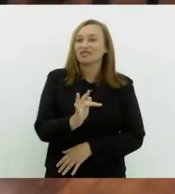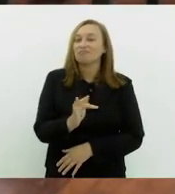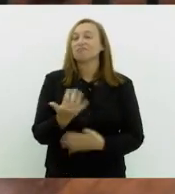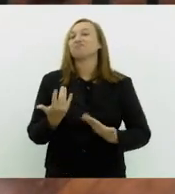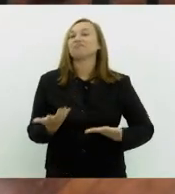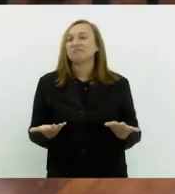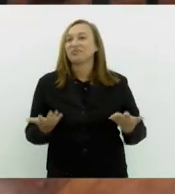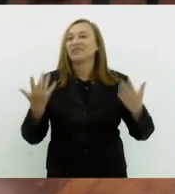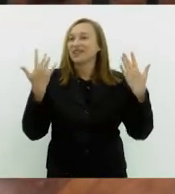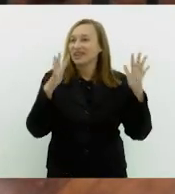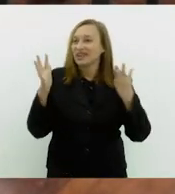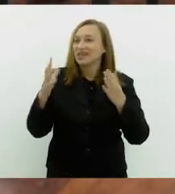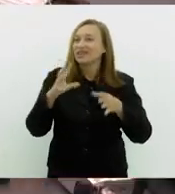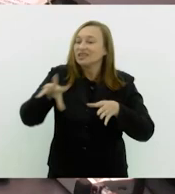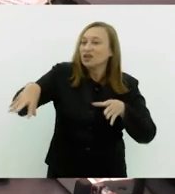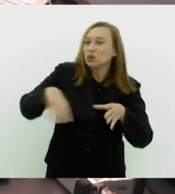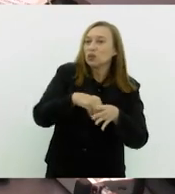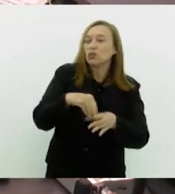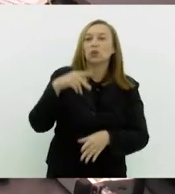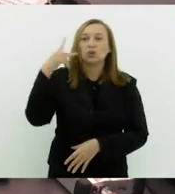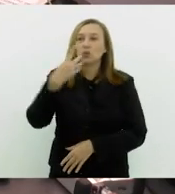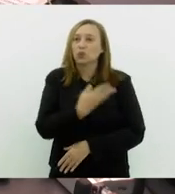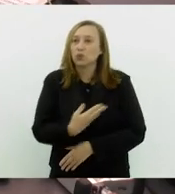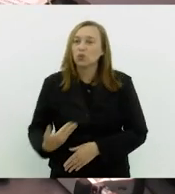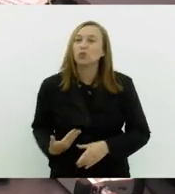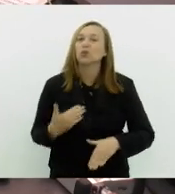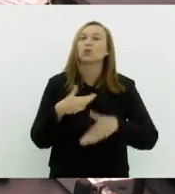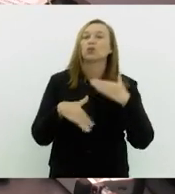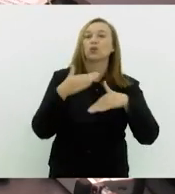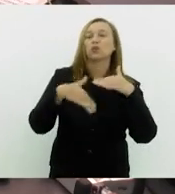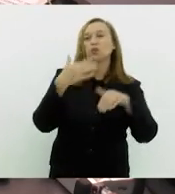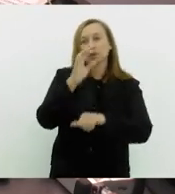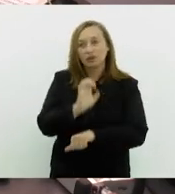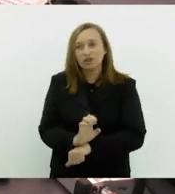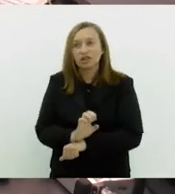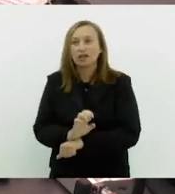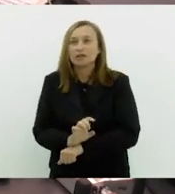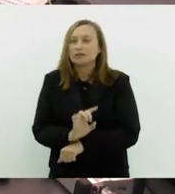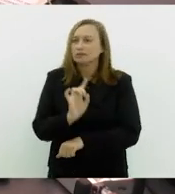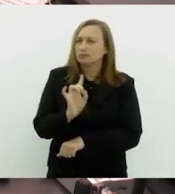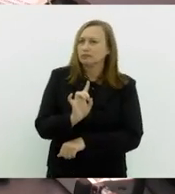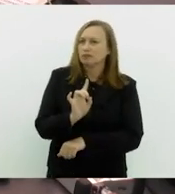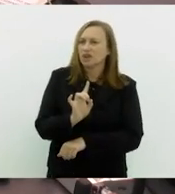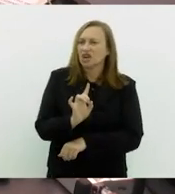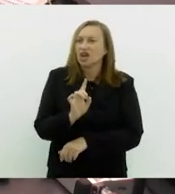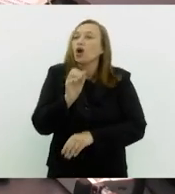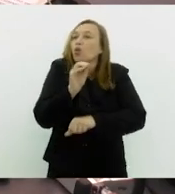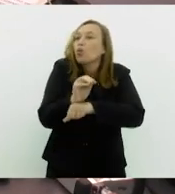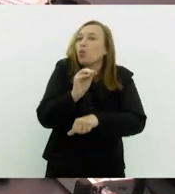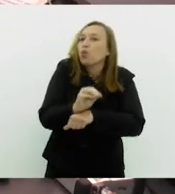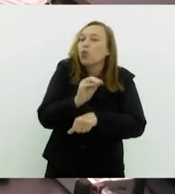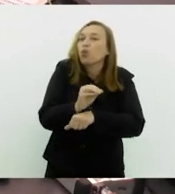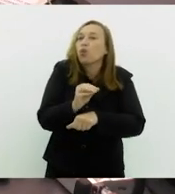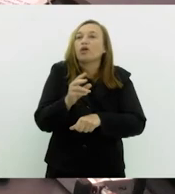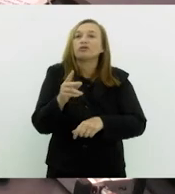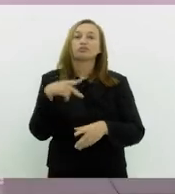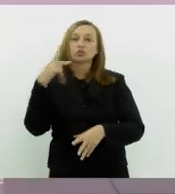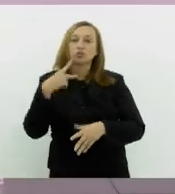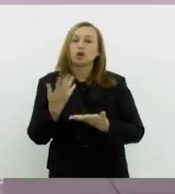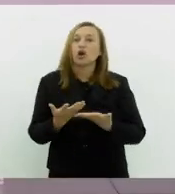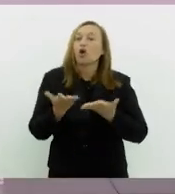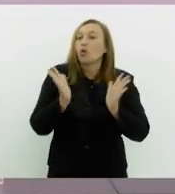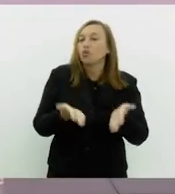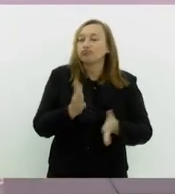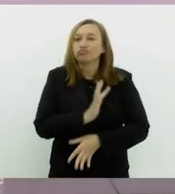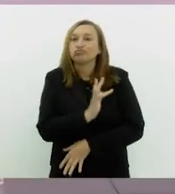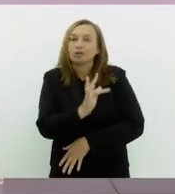estar nas políticas públicas desenvolvidas pelo Estado e não à toa na política do cuidado, né? Baixada Fluminense hoje